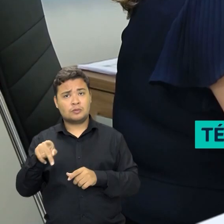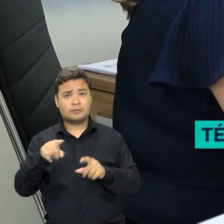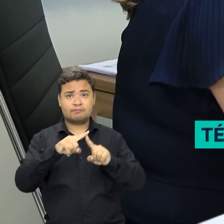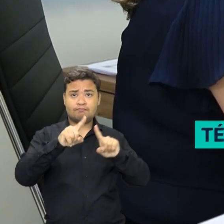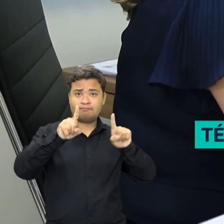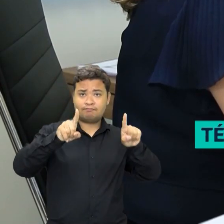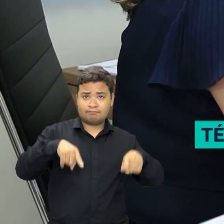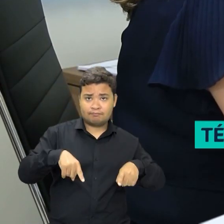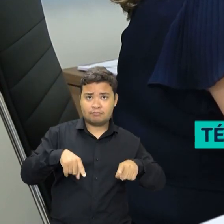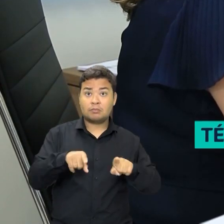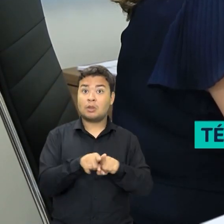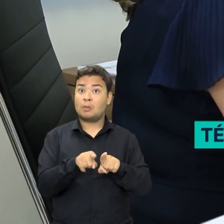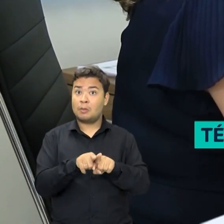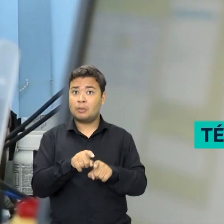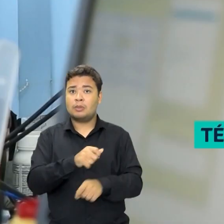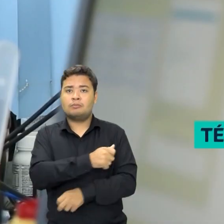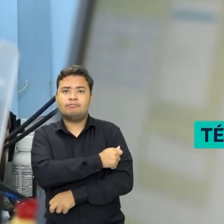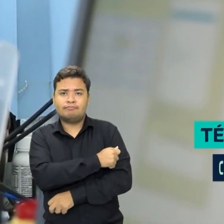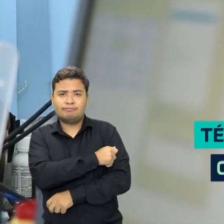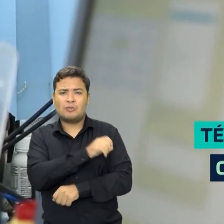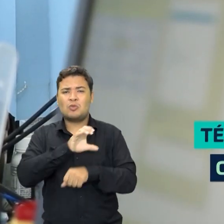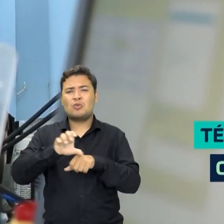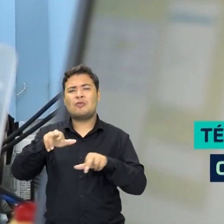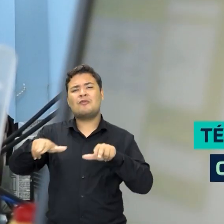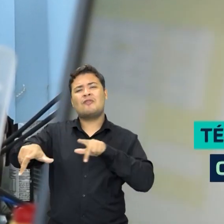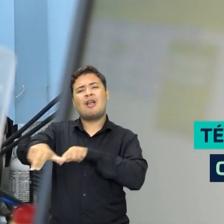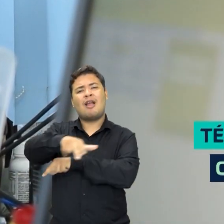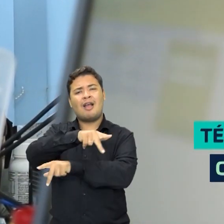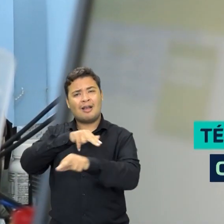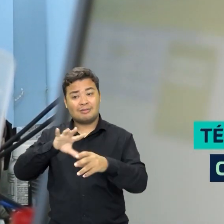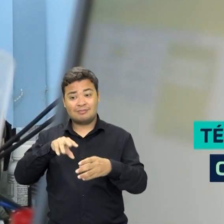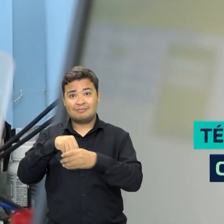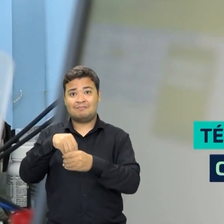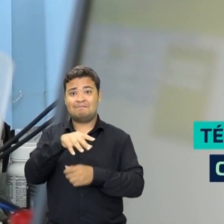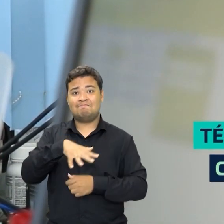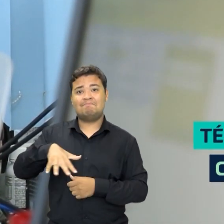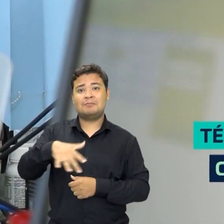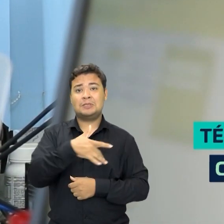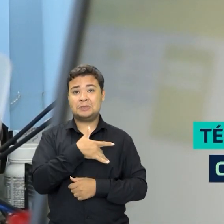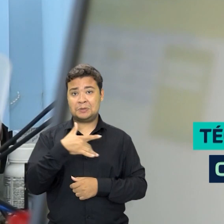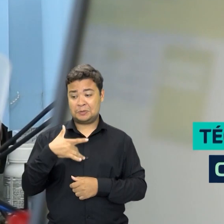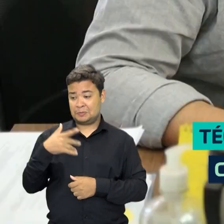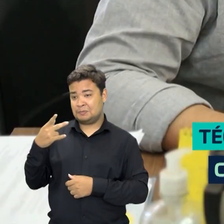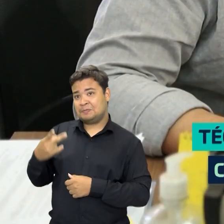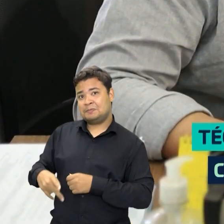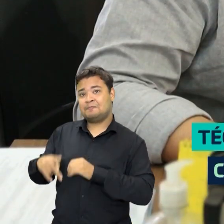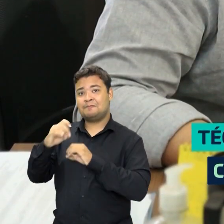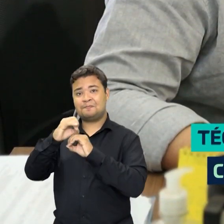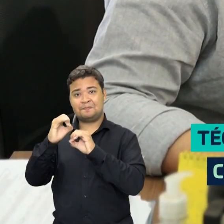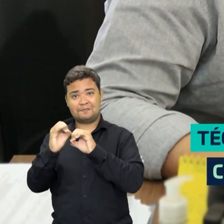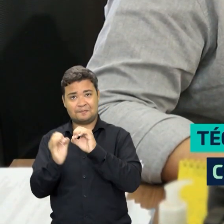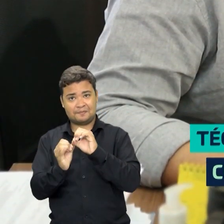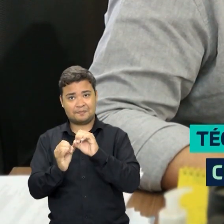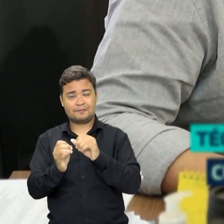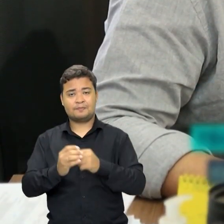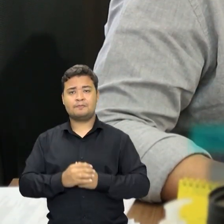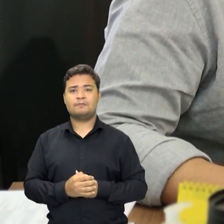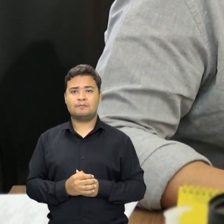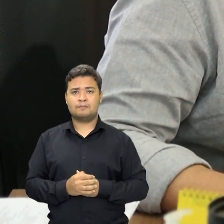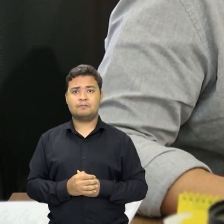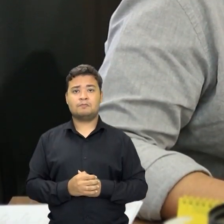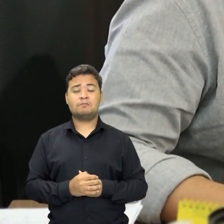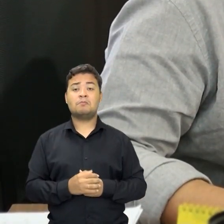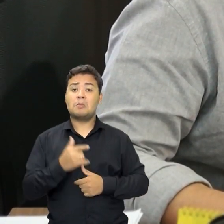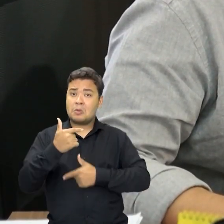técnicos administrativos e alunos dos mais variados cursos da área da saúde da Universidade Federal de Goiás.